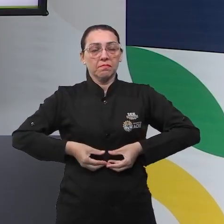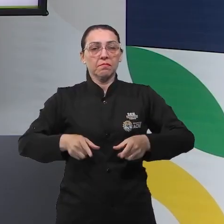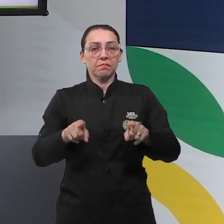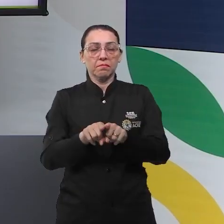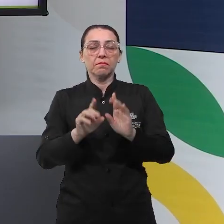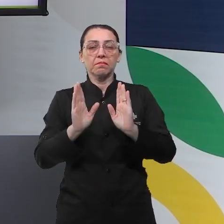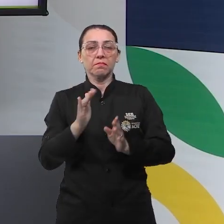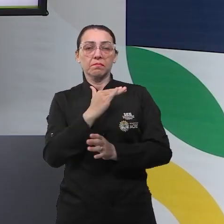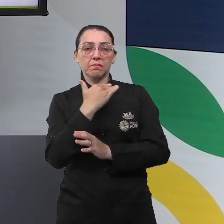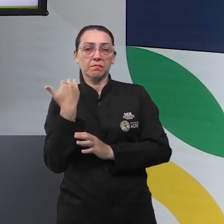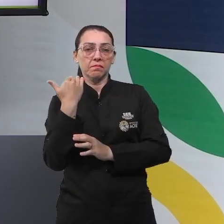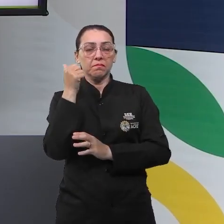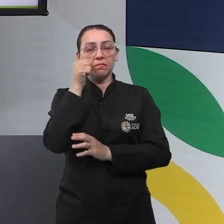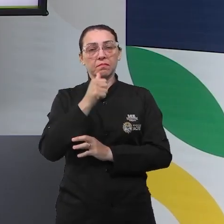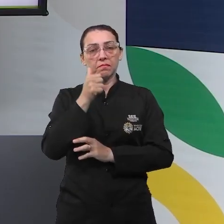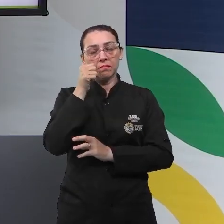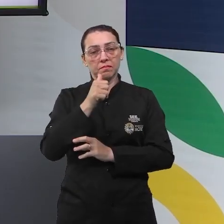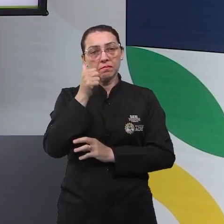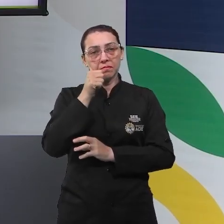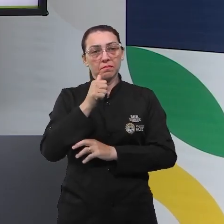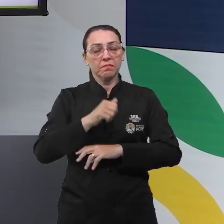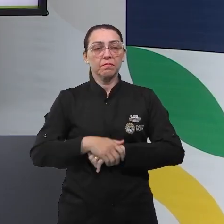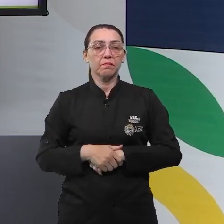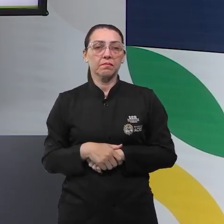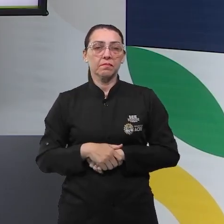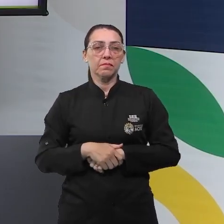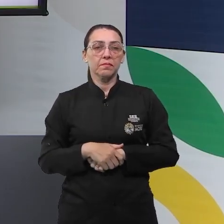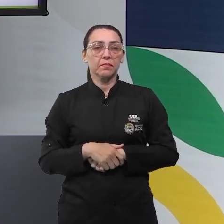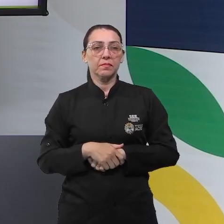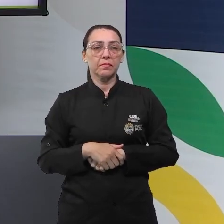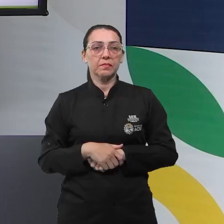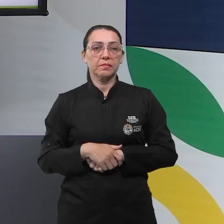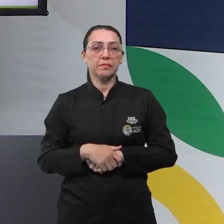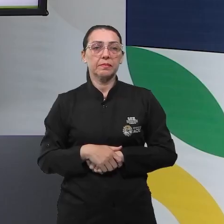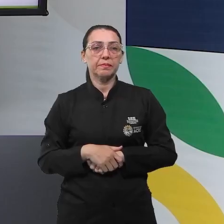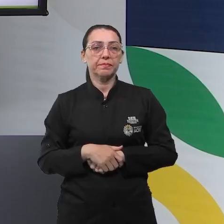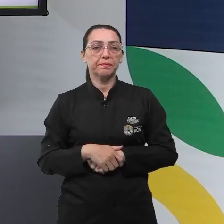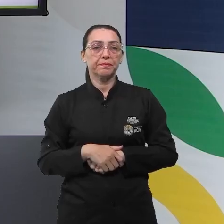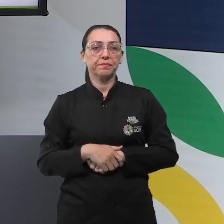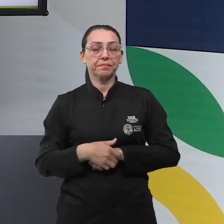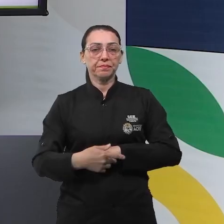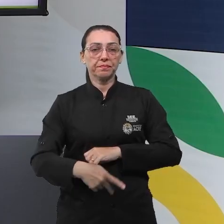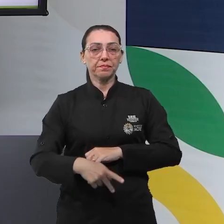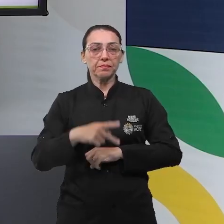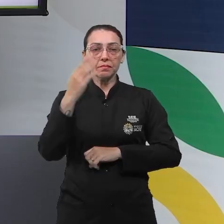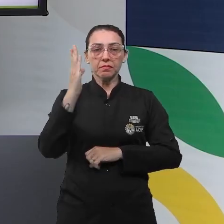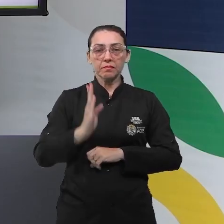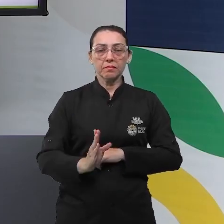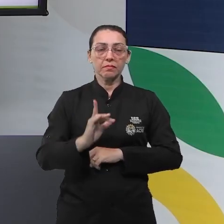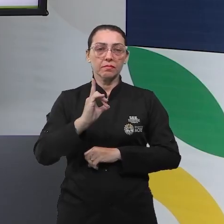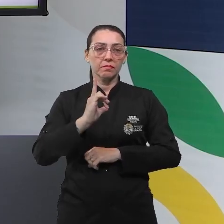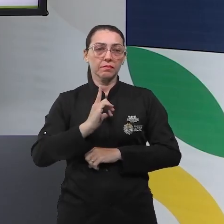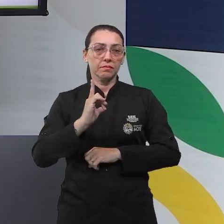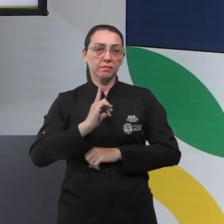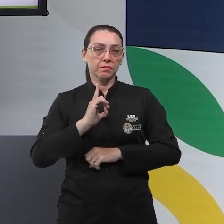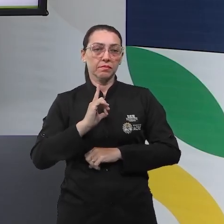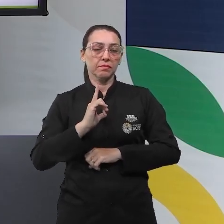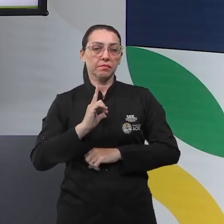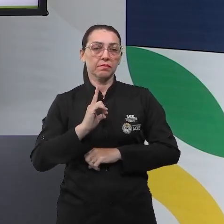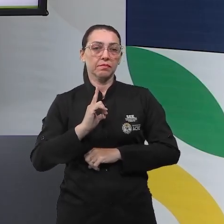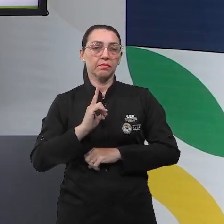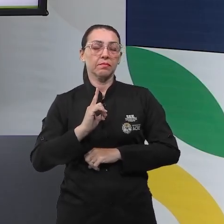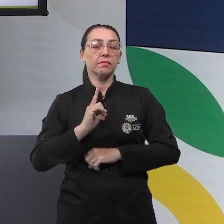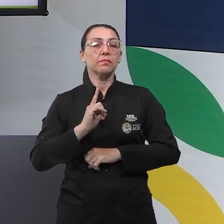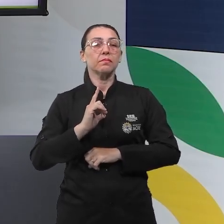tirou muitas vidas e tira anualmente. Então, geralmente, aqui no Brasil, a gente tem essa questão de trabalhar o